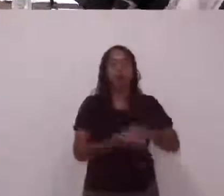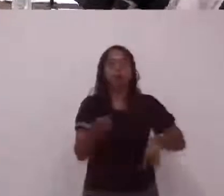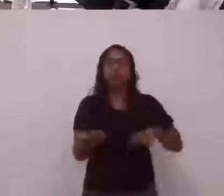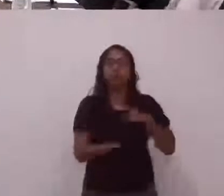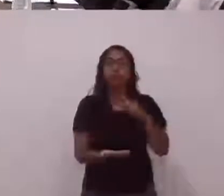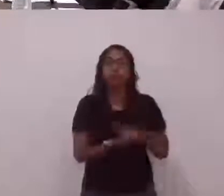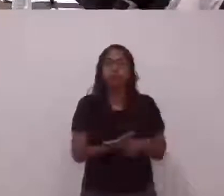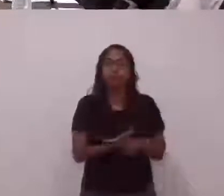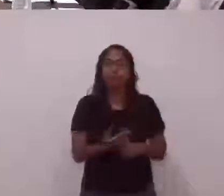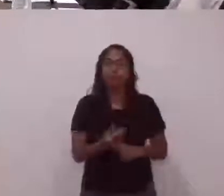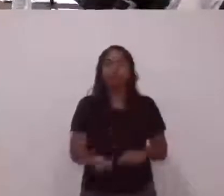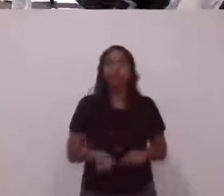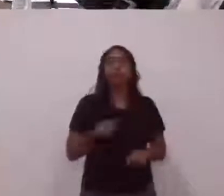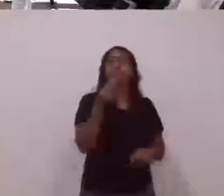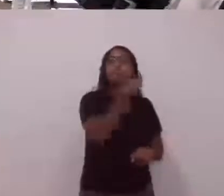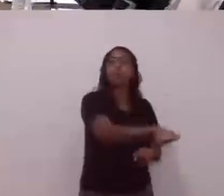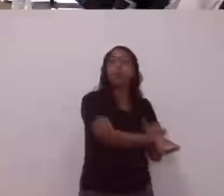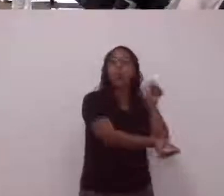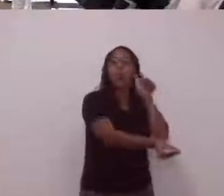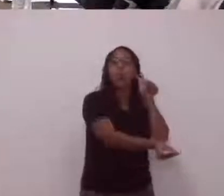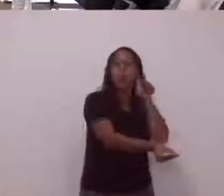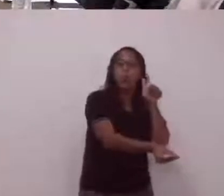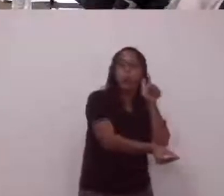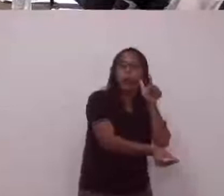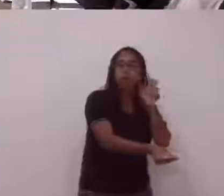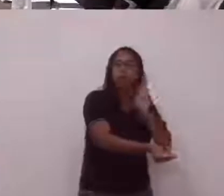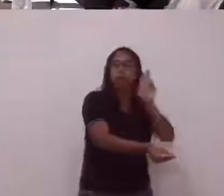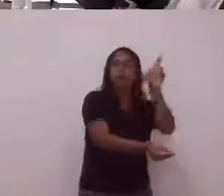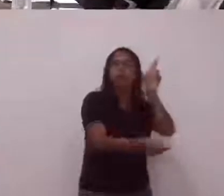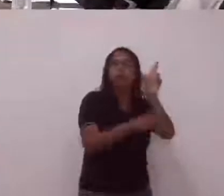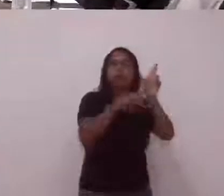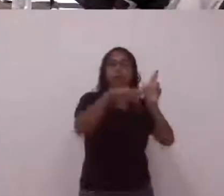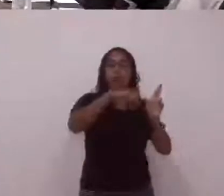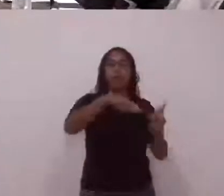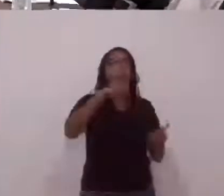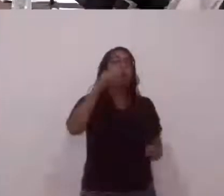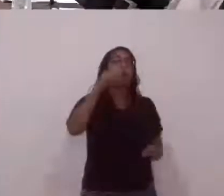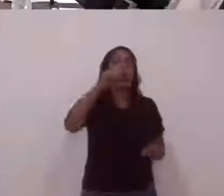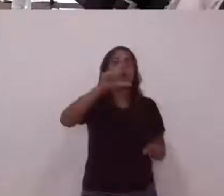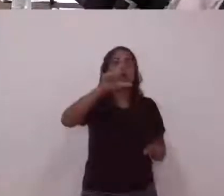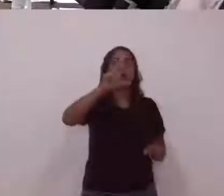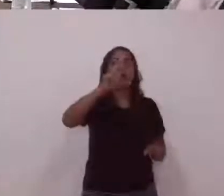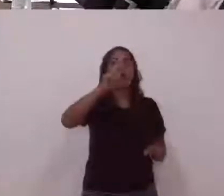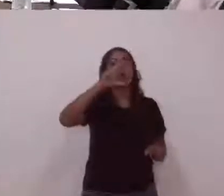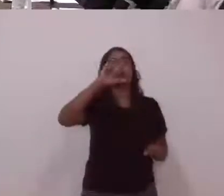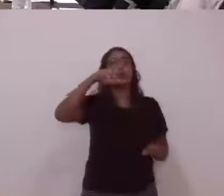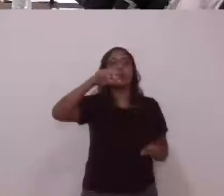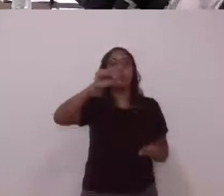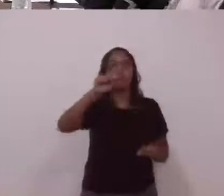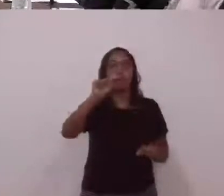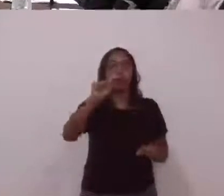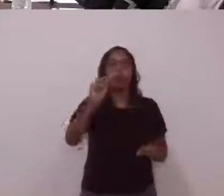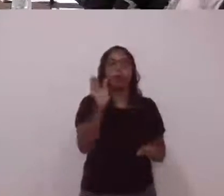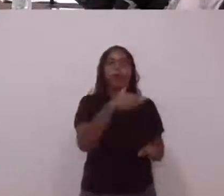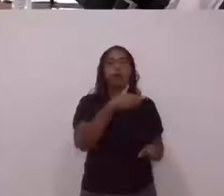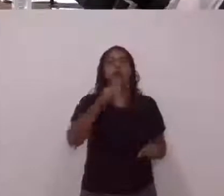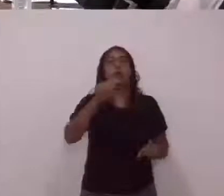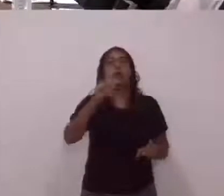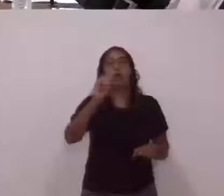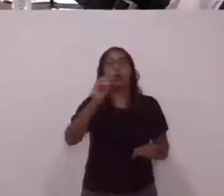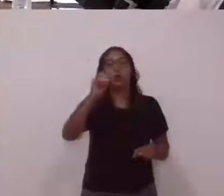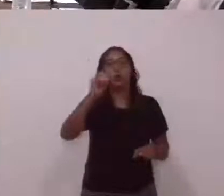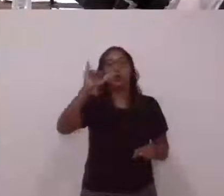a comandante da Corporação Militar em Vinhedo, Capitã Lucimara Godói Vilas Boas, no final de julho de